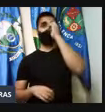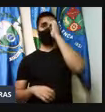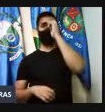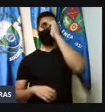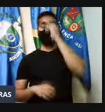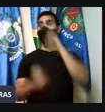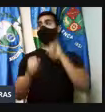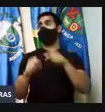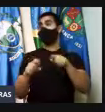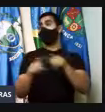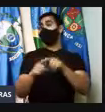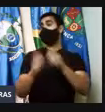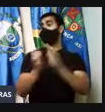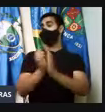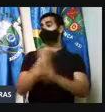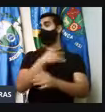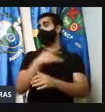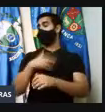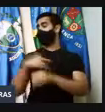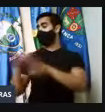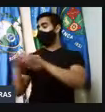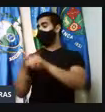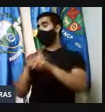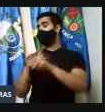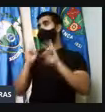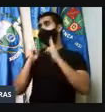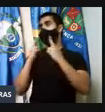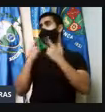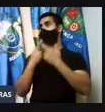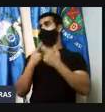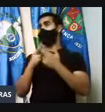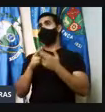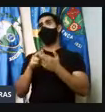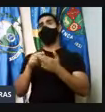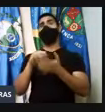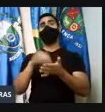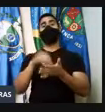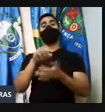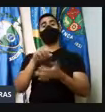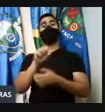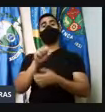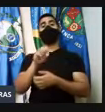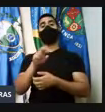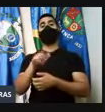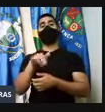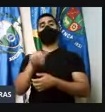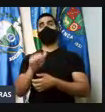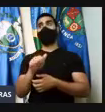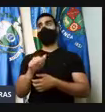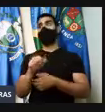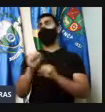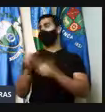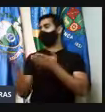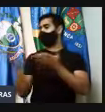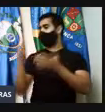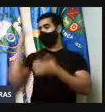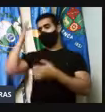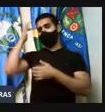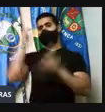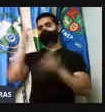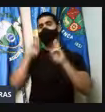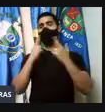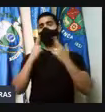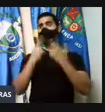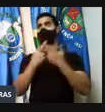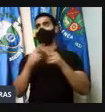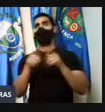casa, chamar para uma reunião a doutora Soraya, amanhã, o senhor